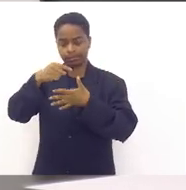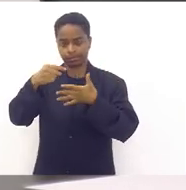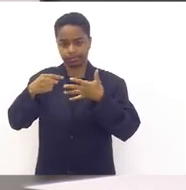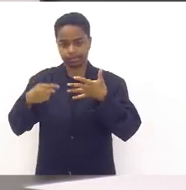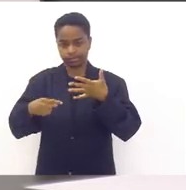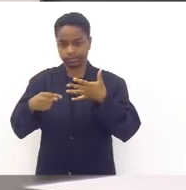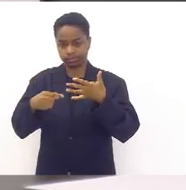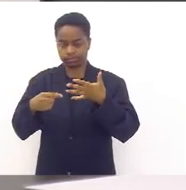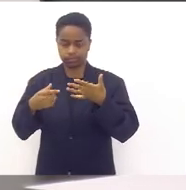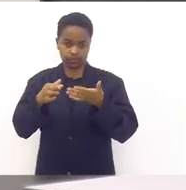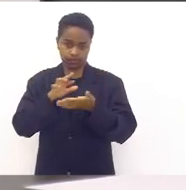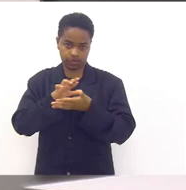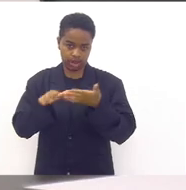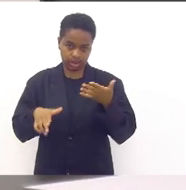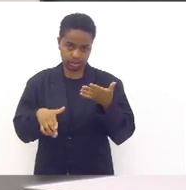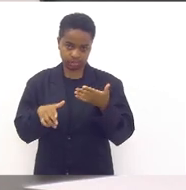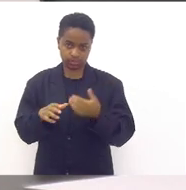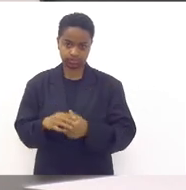acolá,